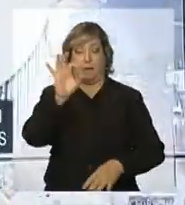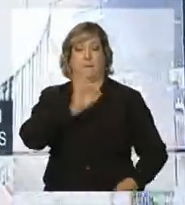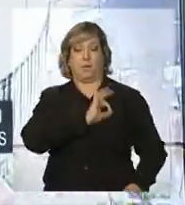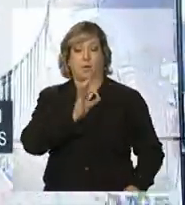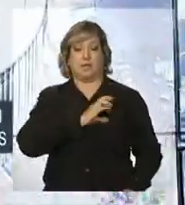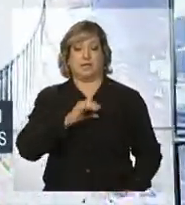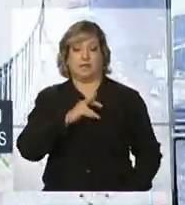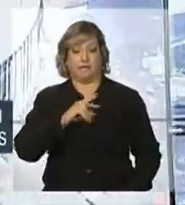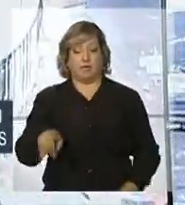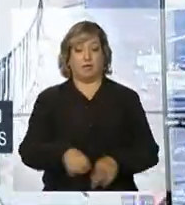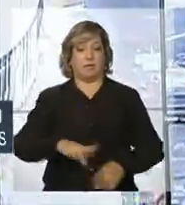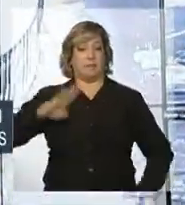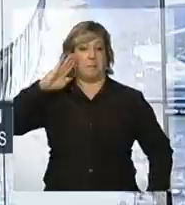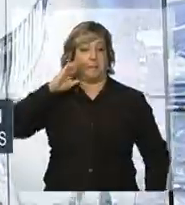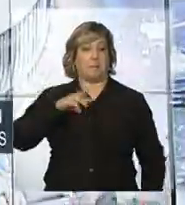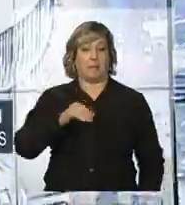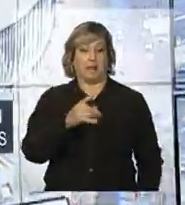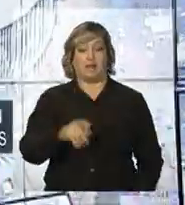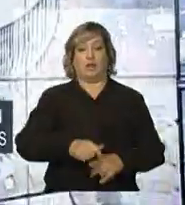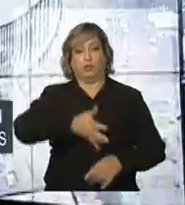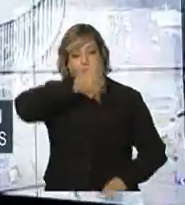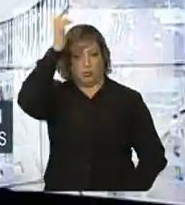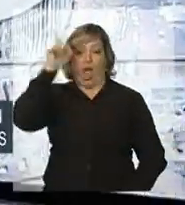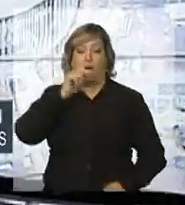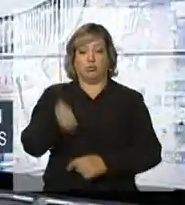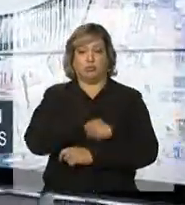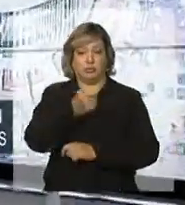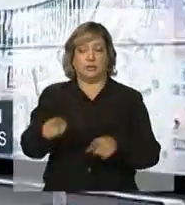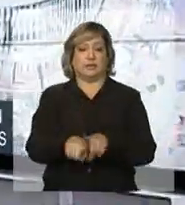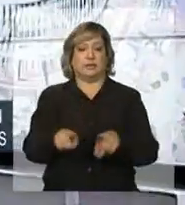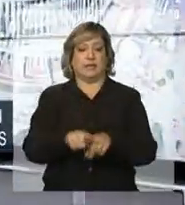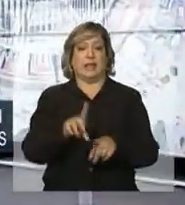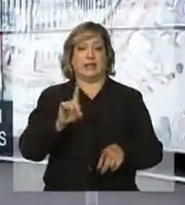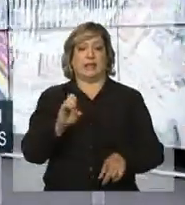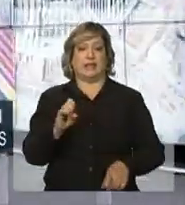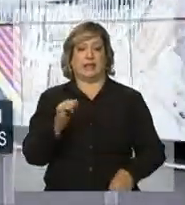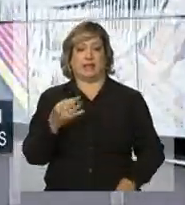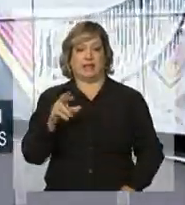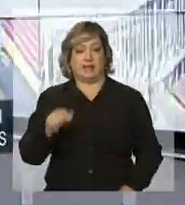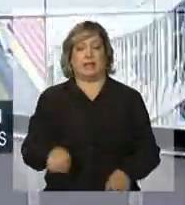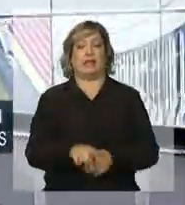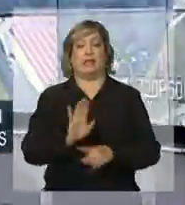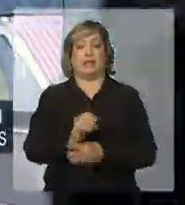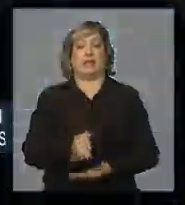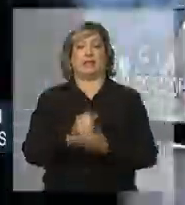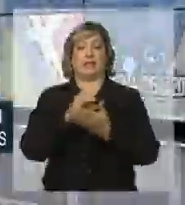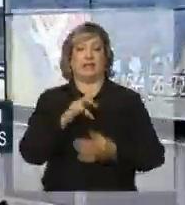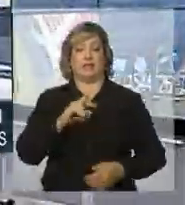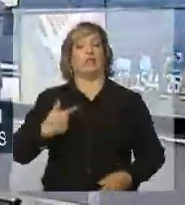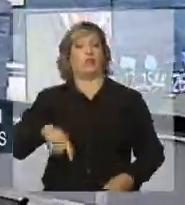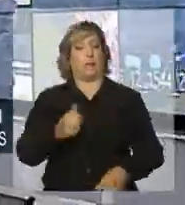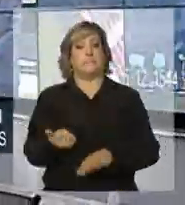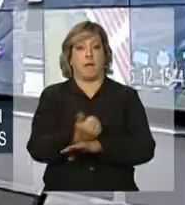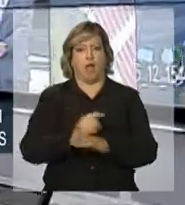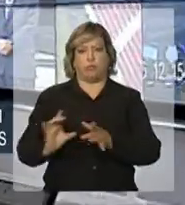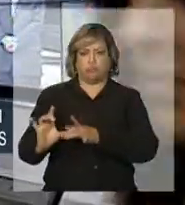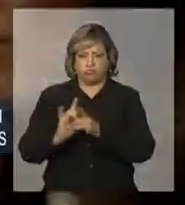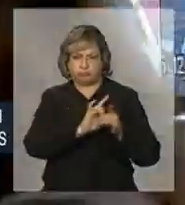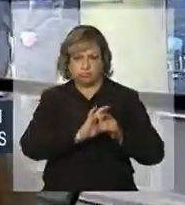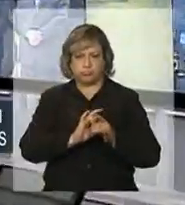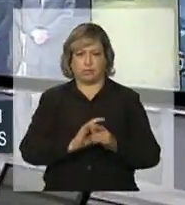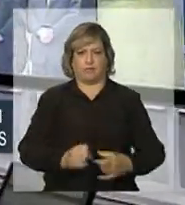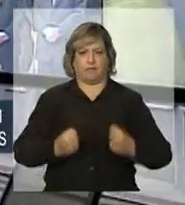Militar, Corpo de Bombeiros, DETRAN, Defesa Civil, nós estaremos melhor estruturados,